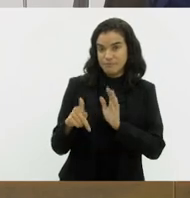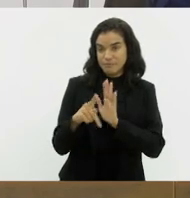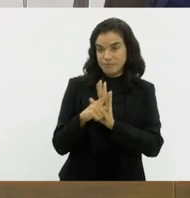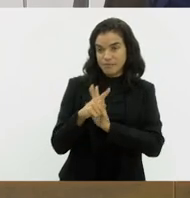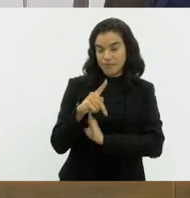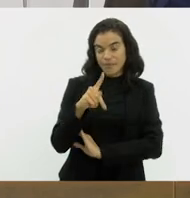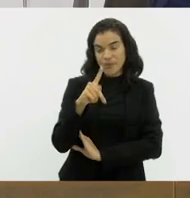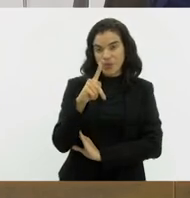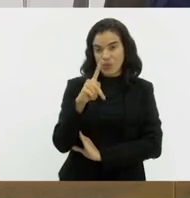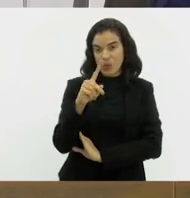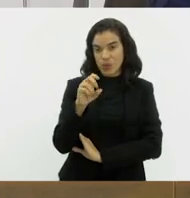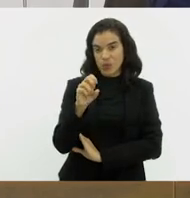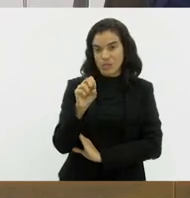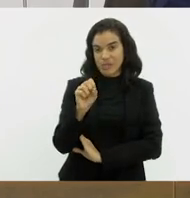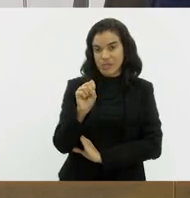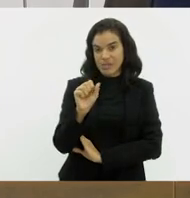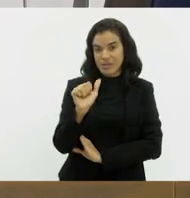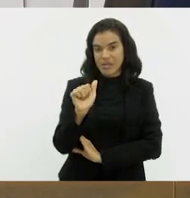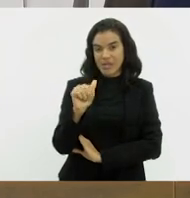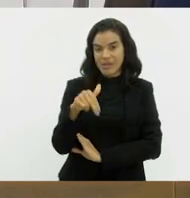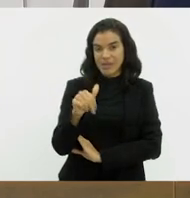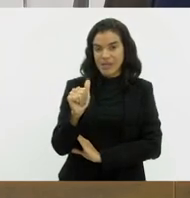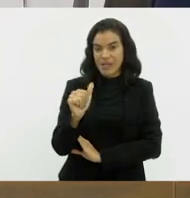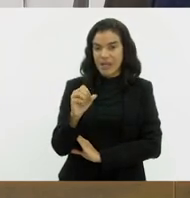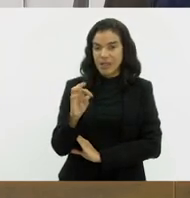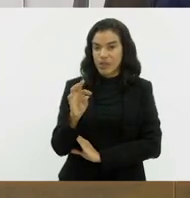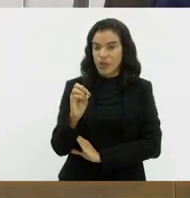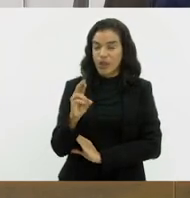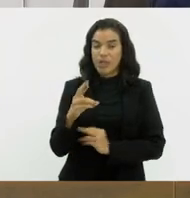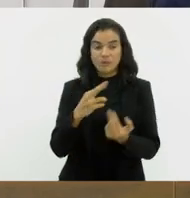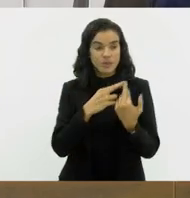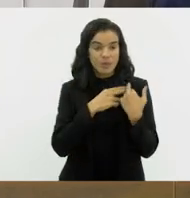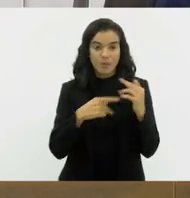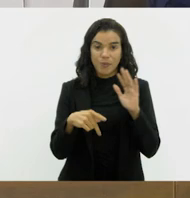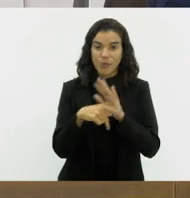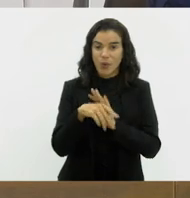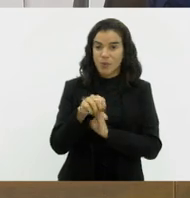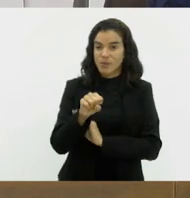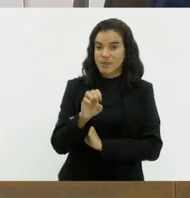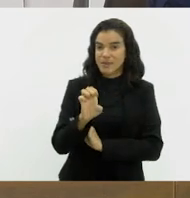sanatório penal, ela é da SEAP. E, assim, a gente conhece já